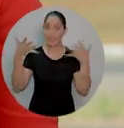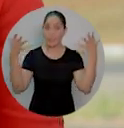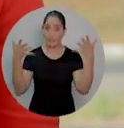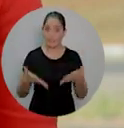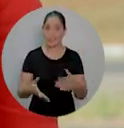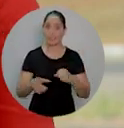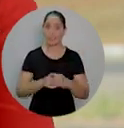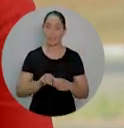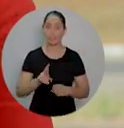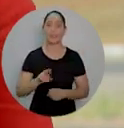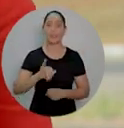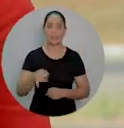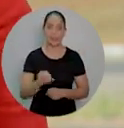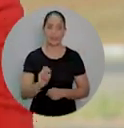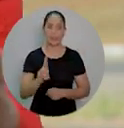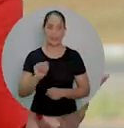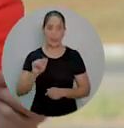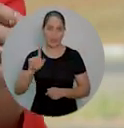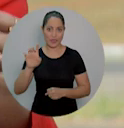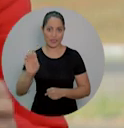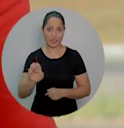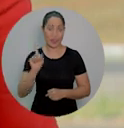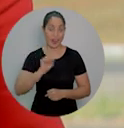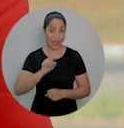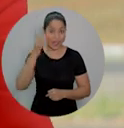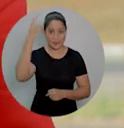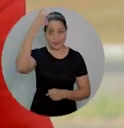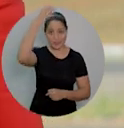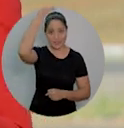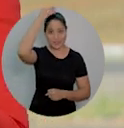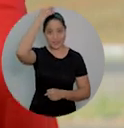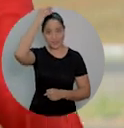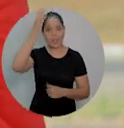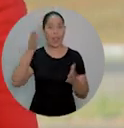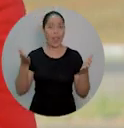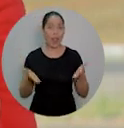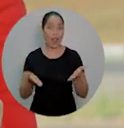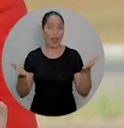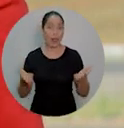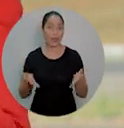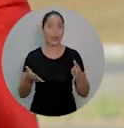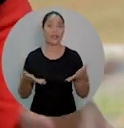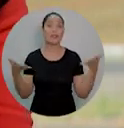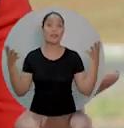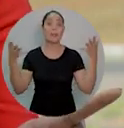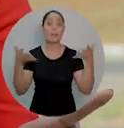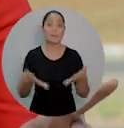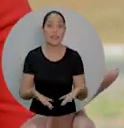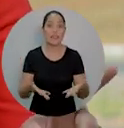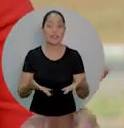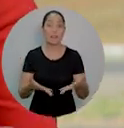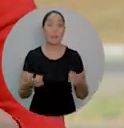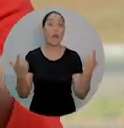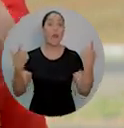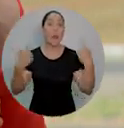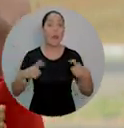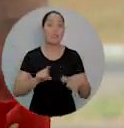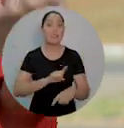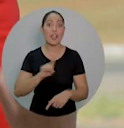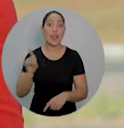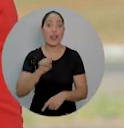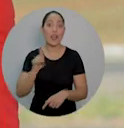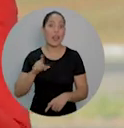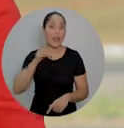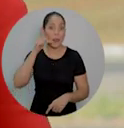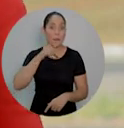uma vez a participação do Dr. Jorge Rigo, diretamente do Espírito Santo, porque a partir deste instante, quem participa conosco,